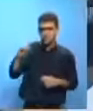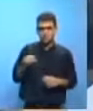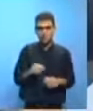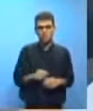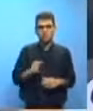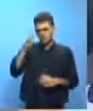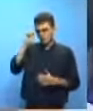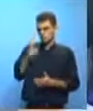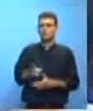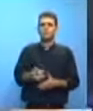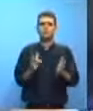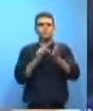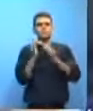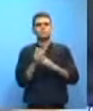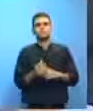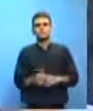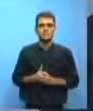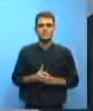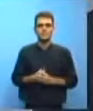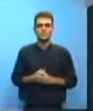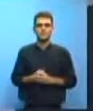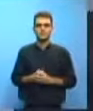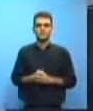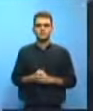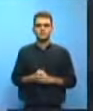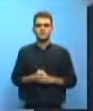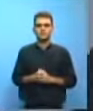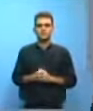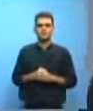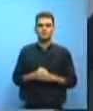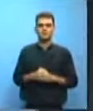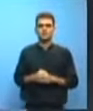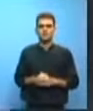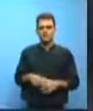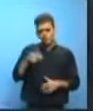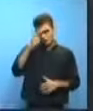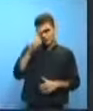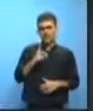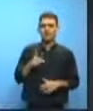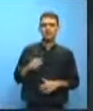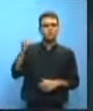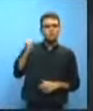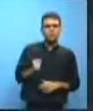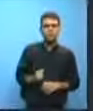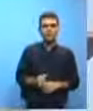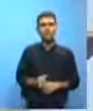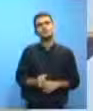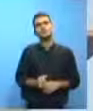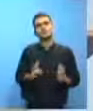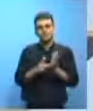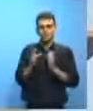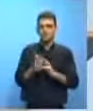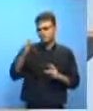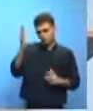Eu não estou sabendo, não. Mandou. Para não ser eliminado, ele veio disfarçado. Ah,